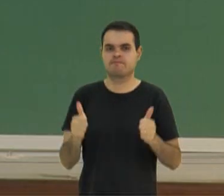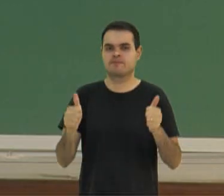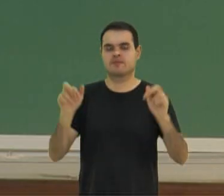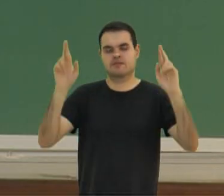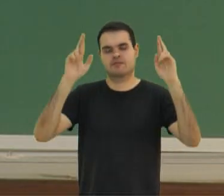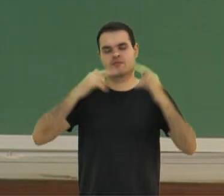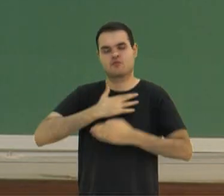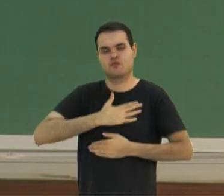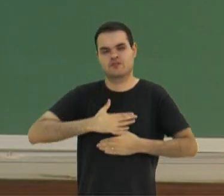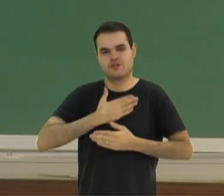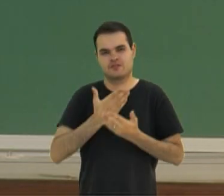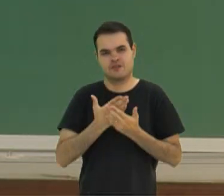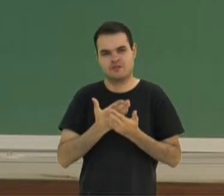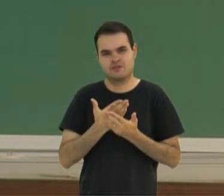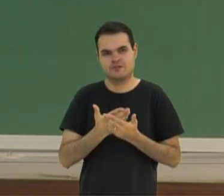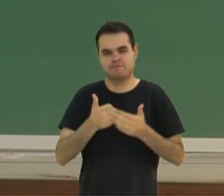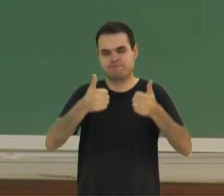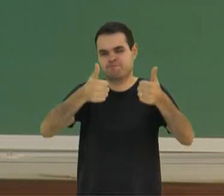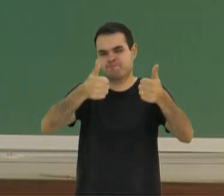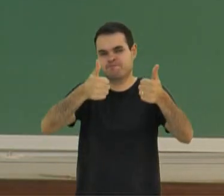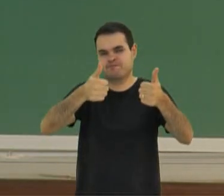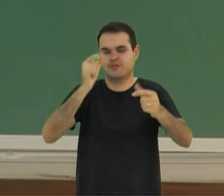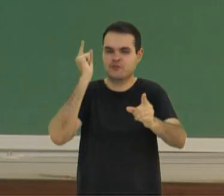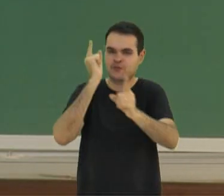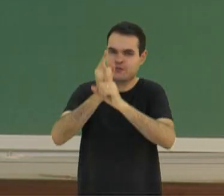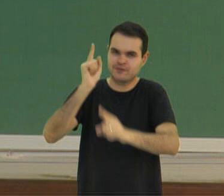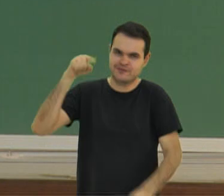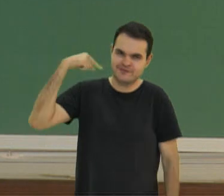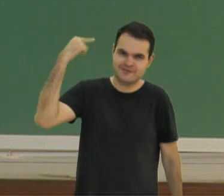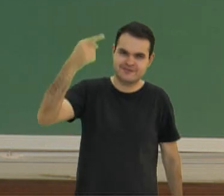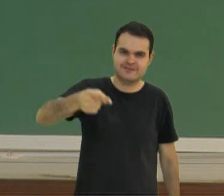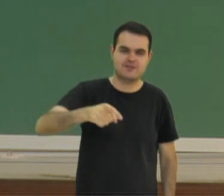vocês tenham gostado da aula, curtido a aula, e encontro vocês no